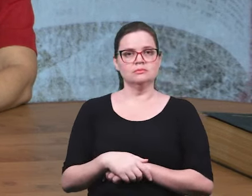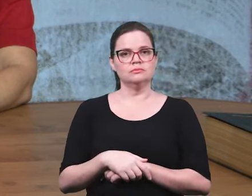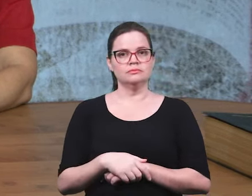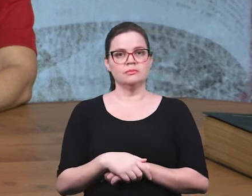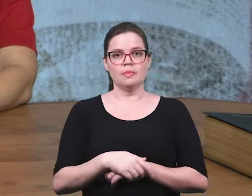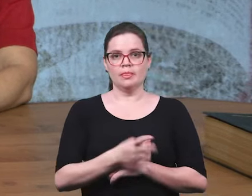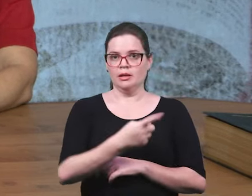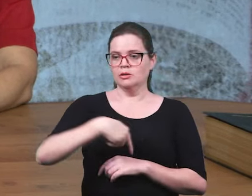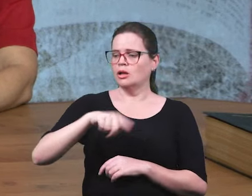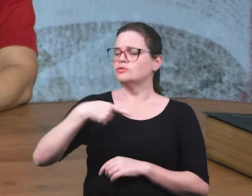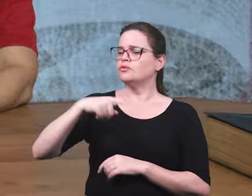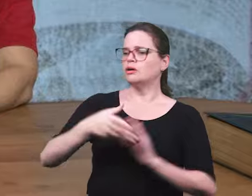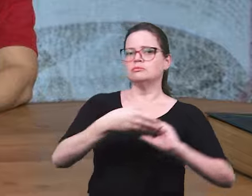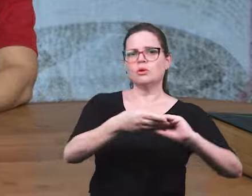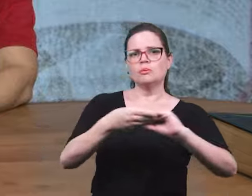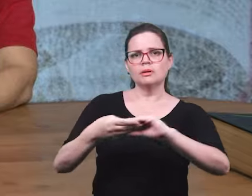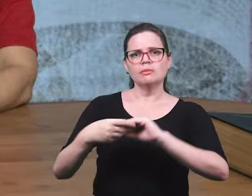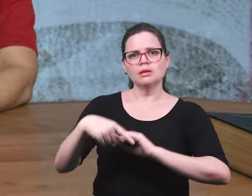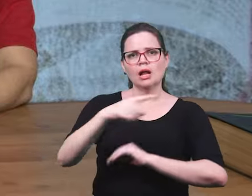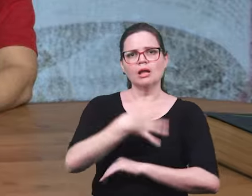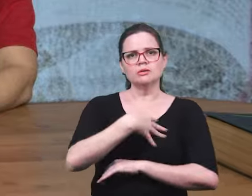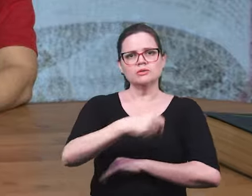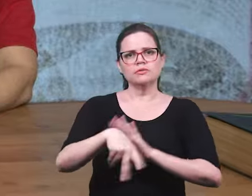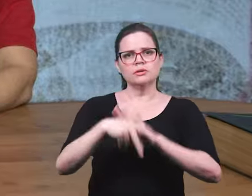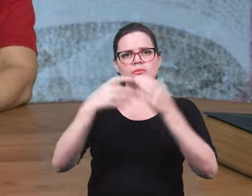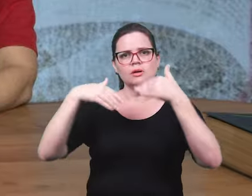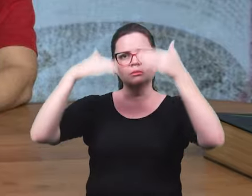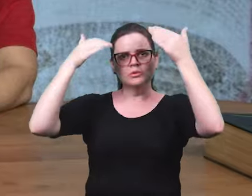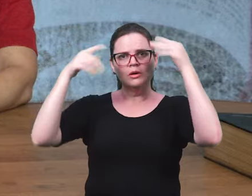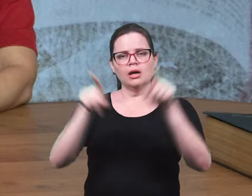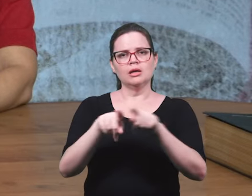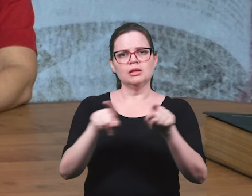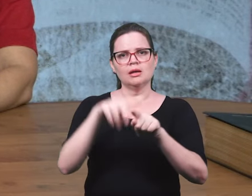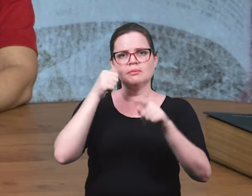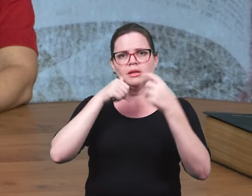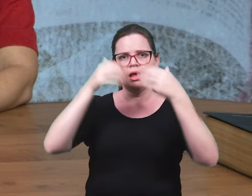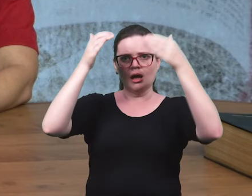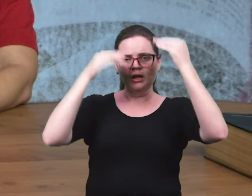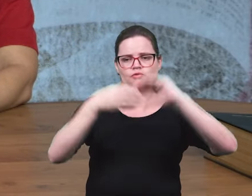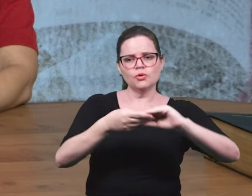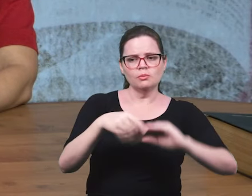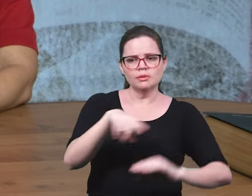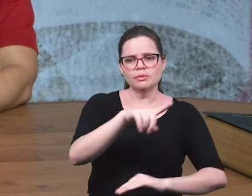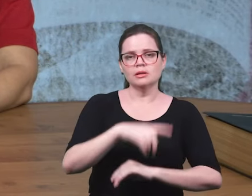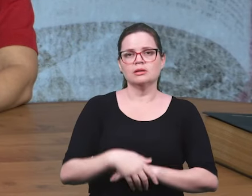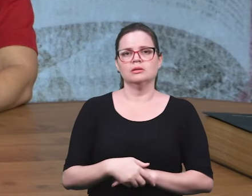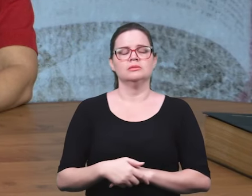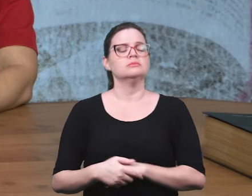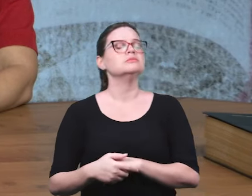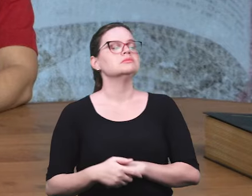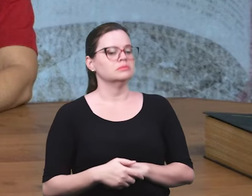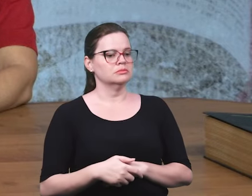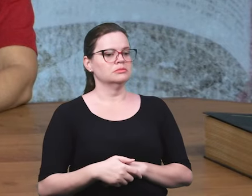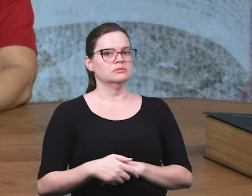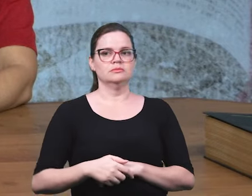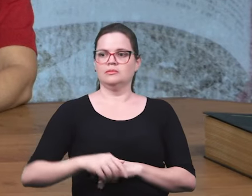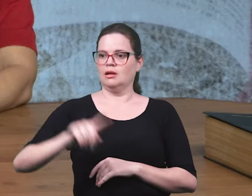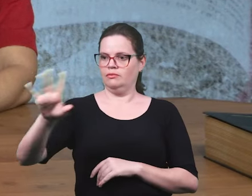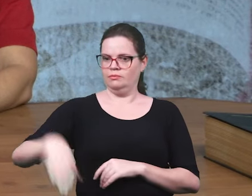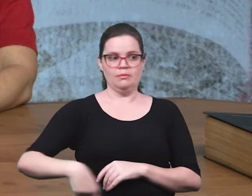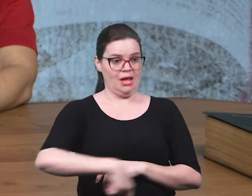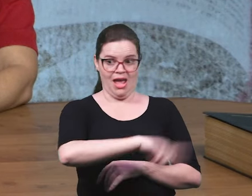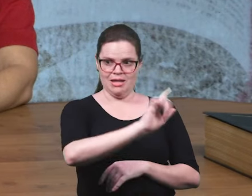descemos a saudar os filhos do rei e os filhos da rainha. Então disse ele: apanhai-os